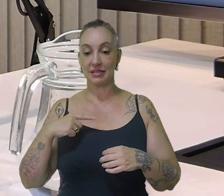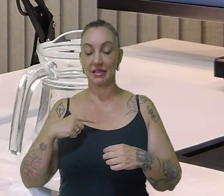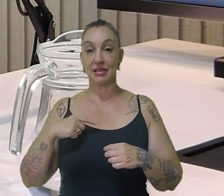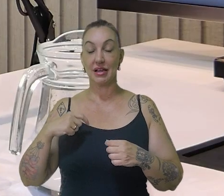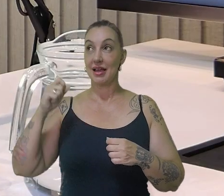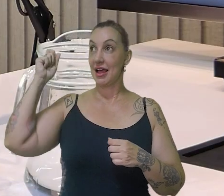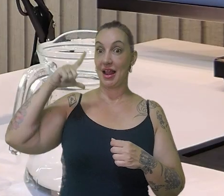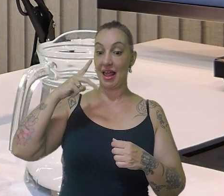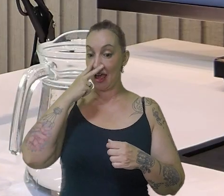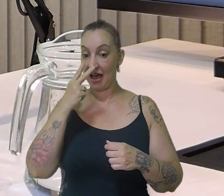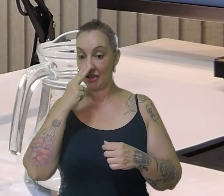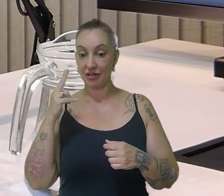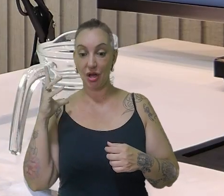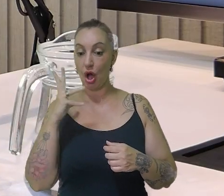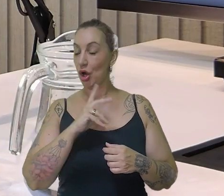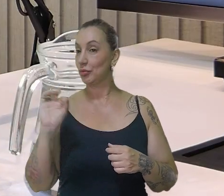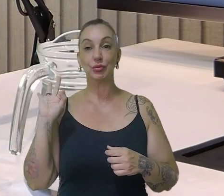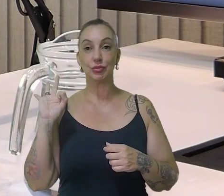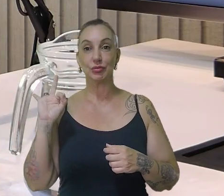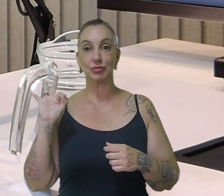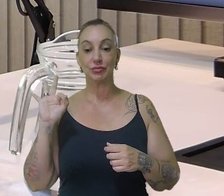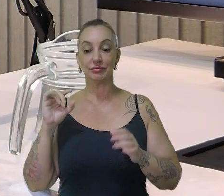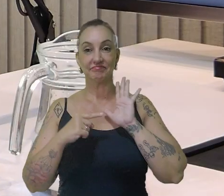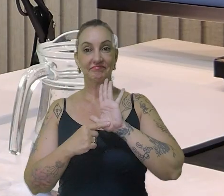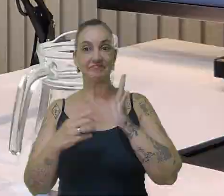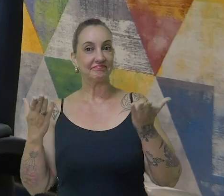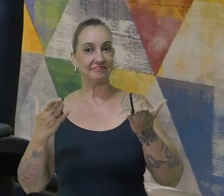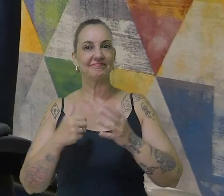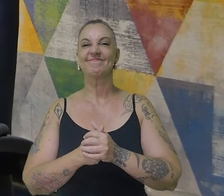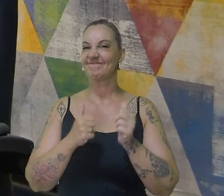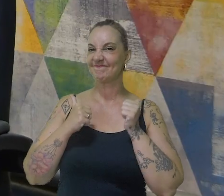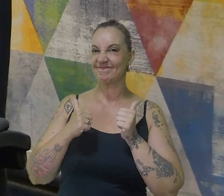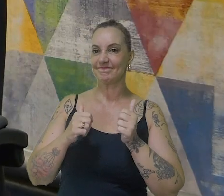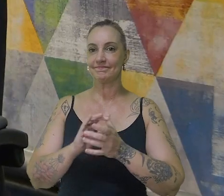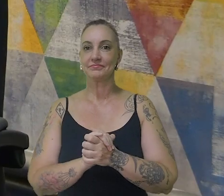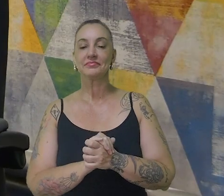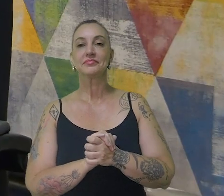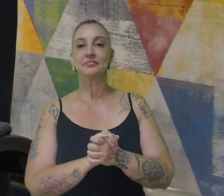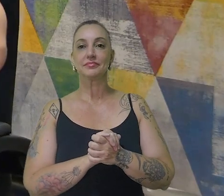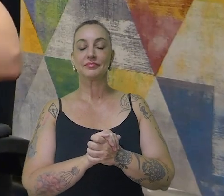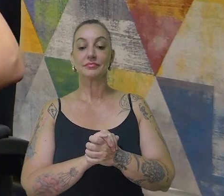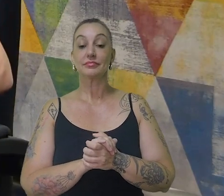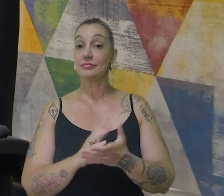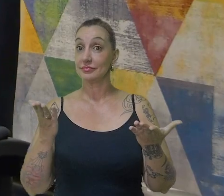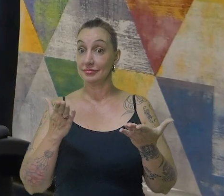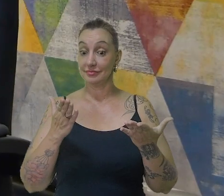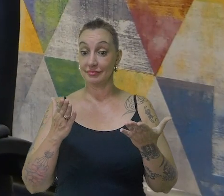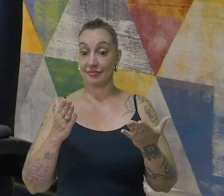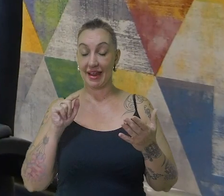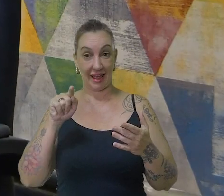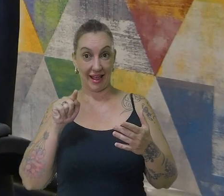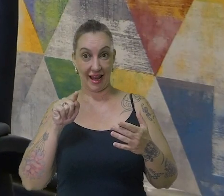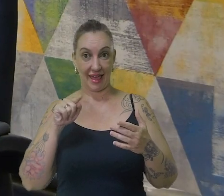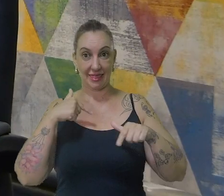lâmpada em algum lugar eu achei que era uma ótima uma ótima roupa para hoje muito gente A Gabi é